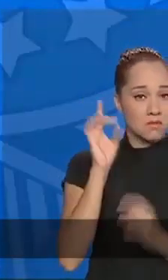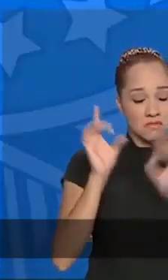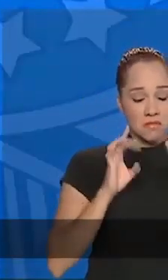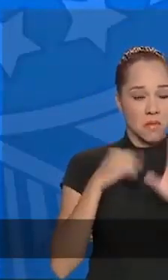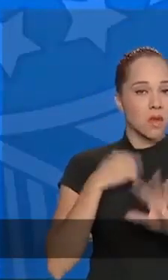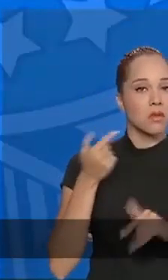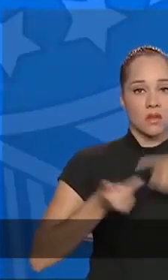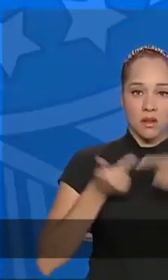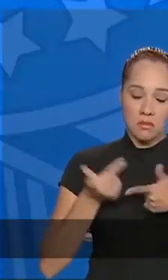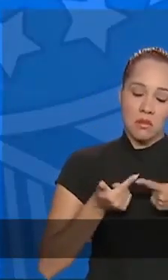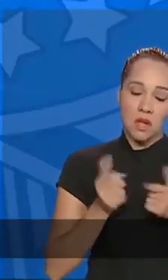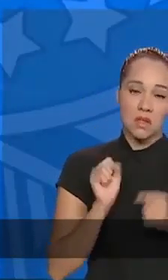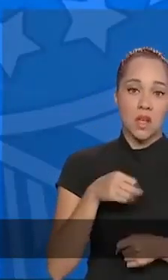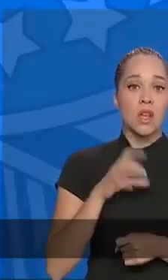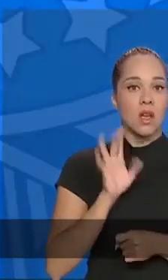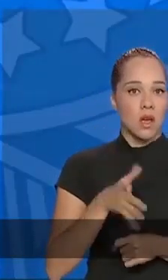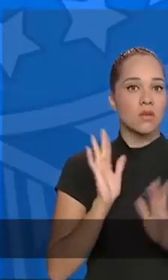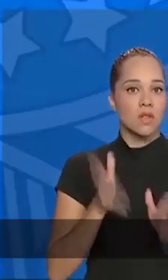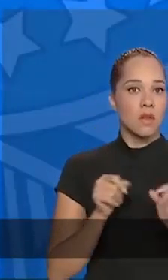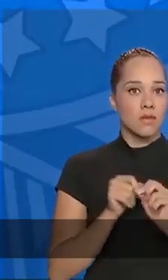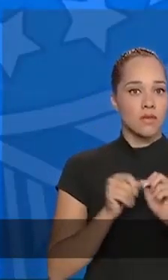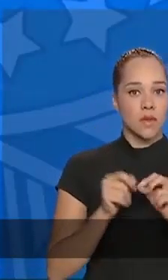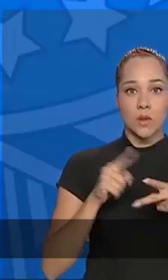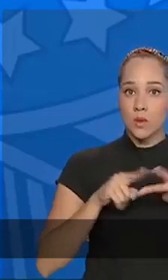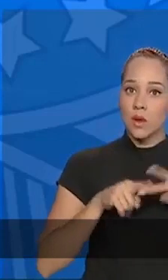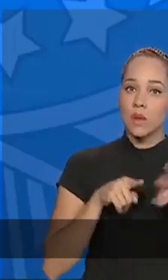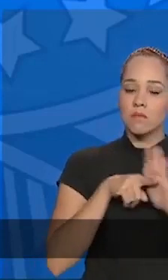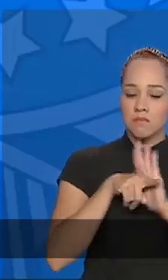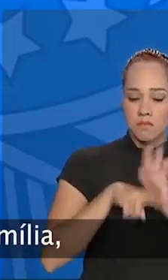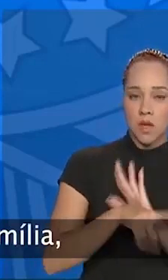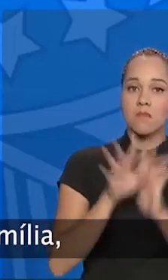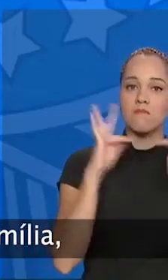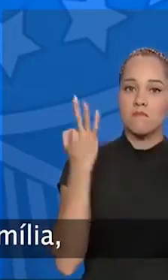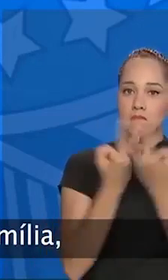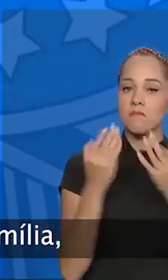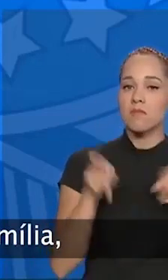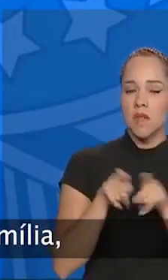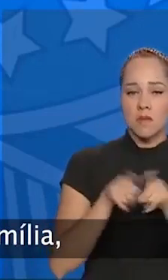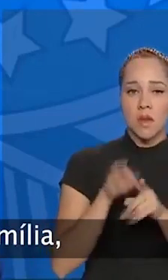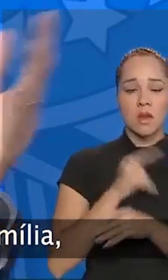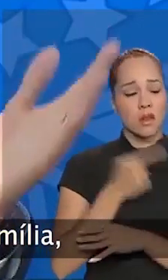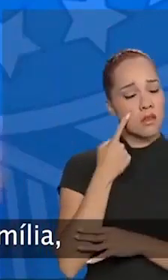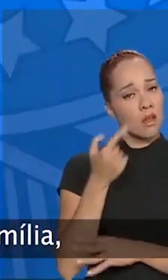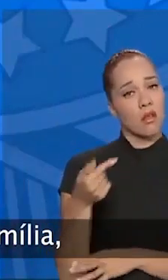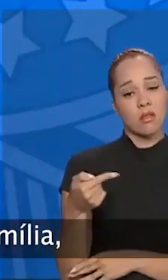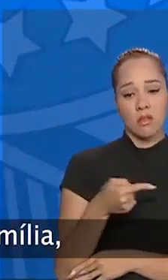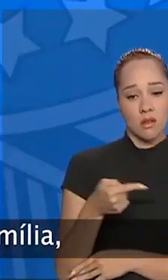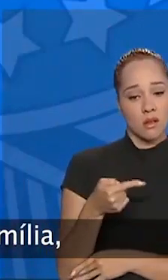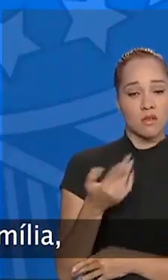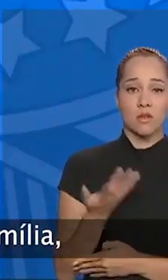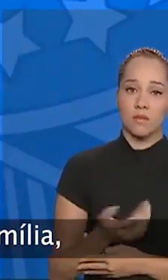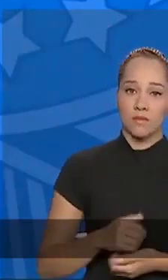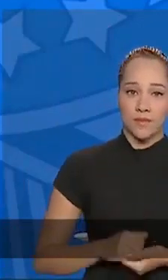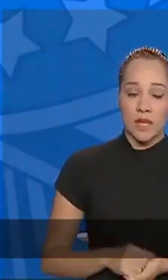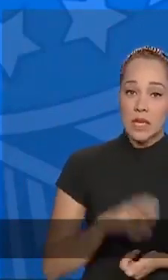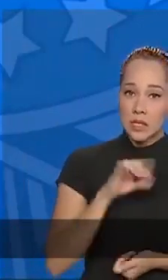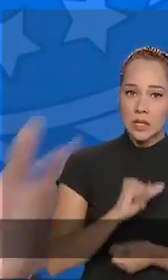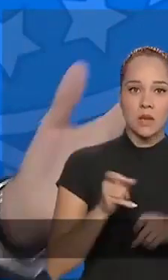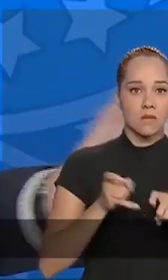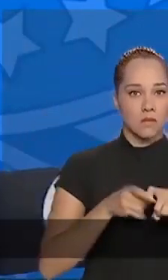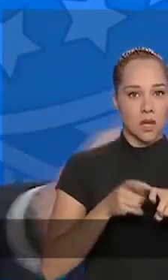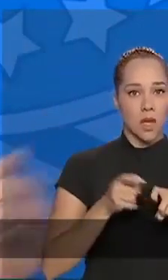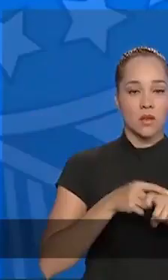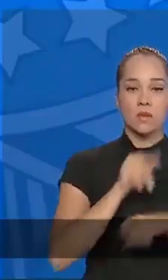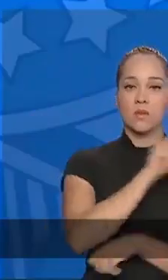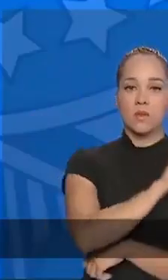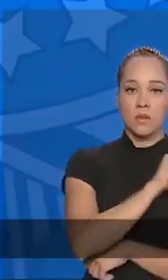à vista e que o povo não pode deixar tudo nas costas do poder público, que a responsabilidade compete em primeiro lugar à família, pois o Brasil